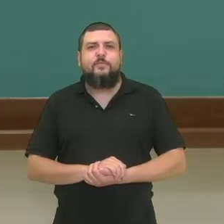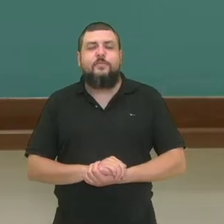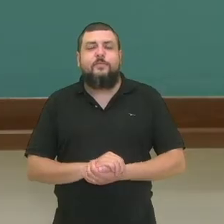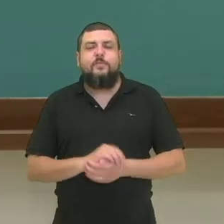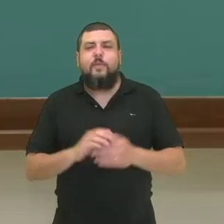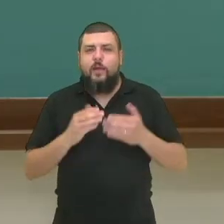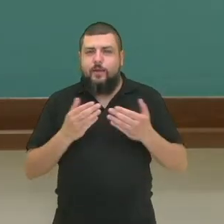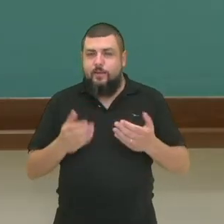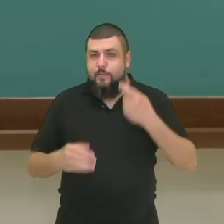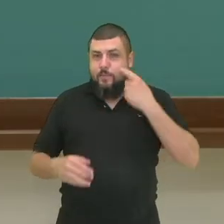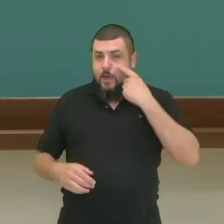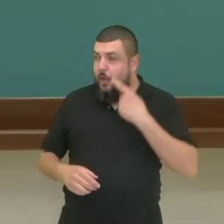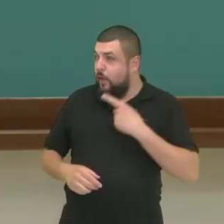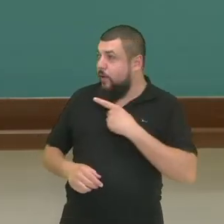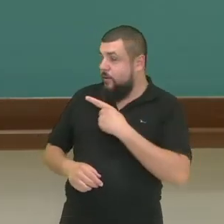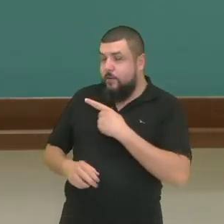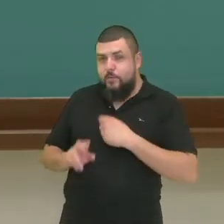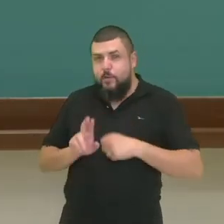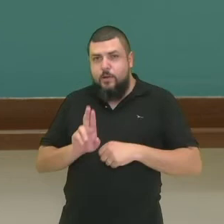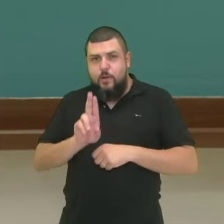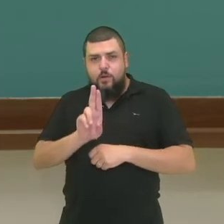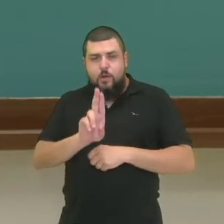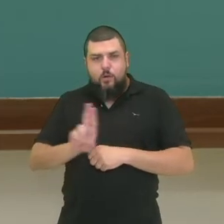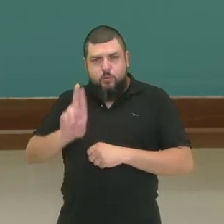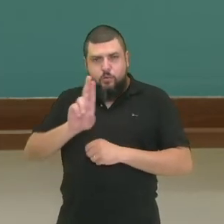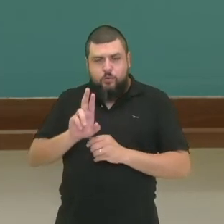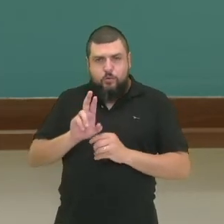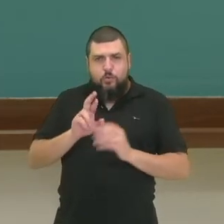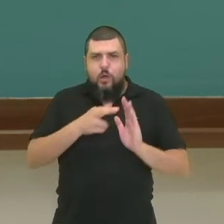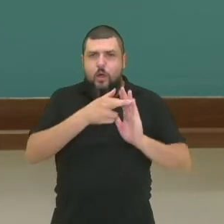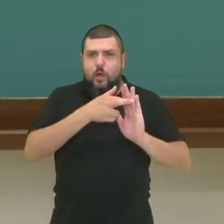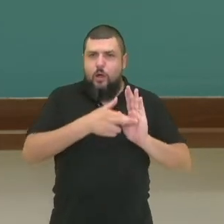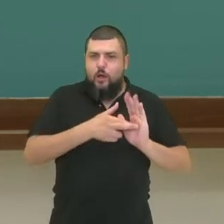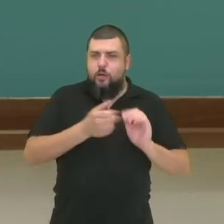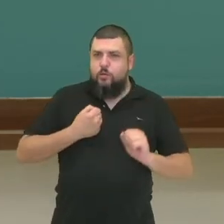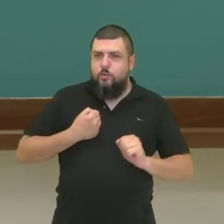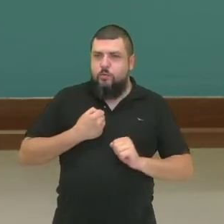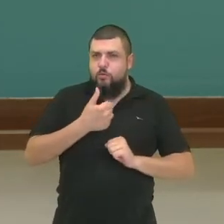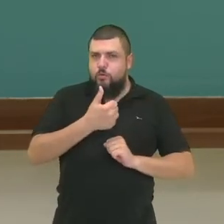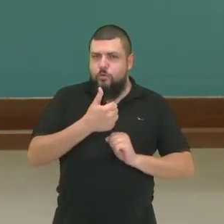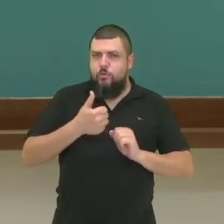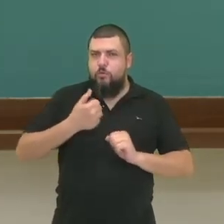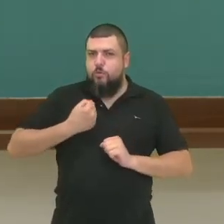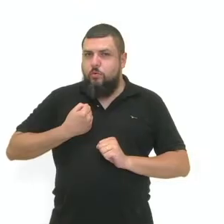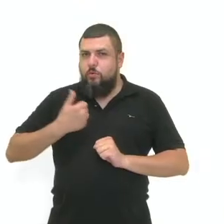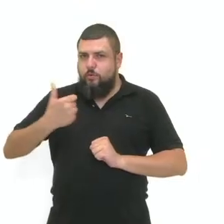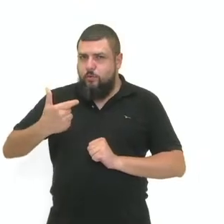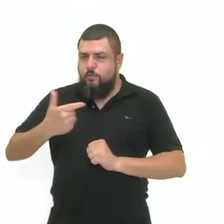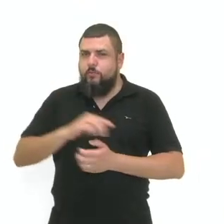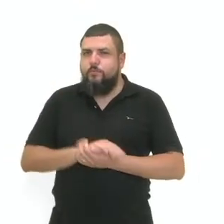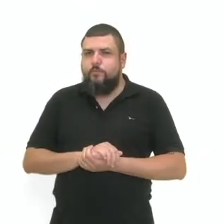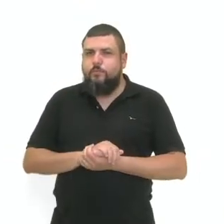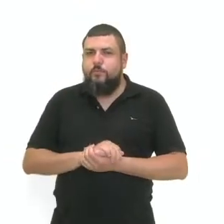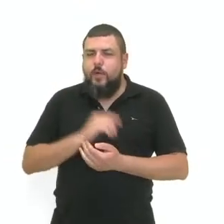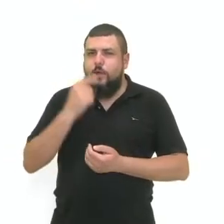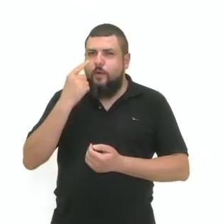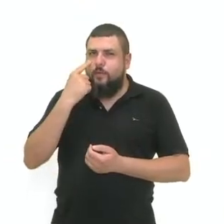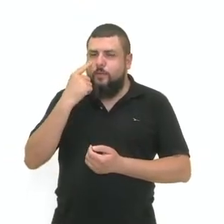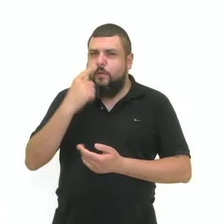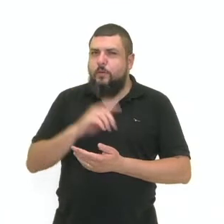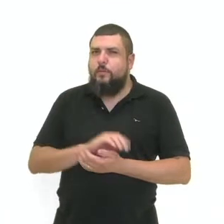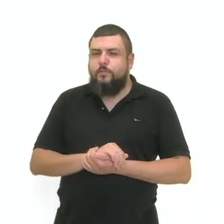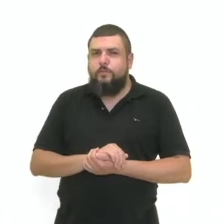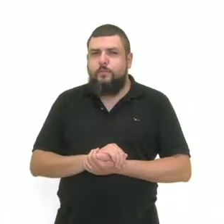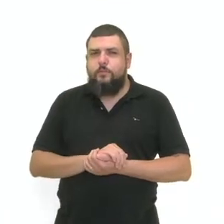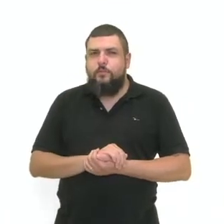neste exercício, a gente vai usar, então, a propriedade 1 e a propriedade 2. Vamos conferir? Então, acompanhe lá. Todas as